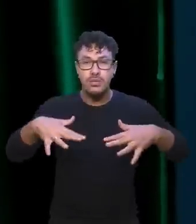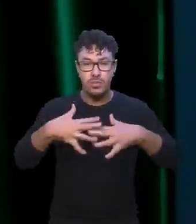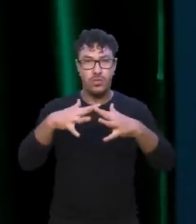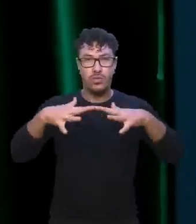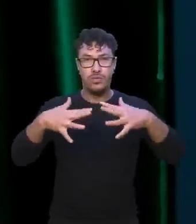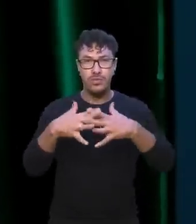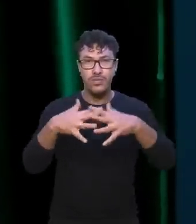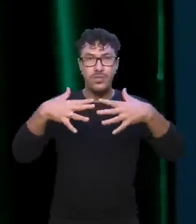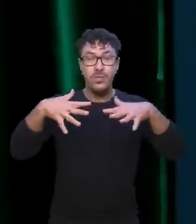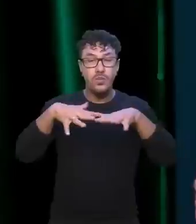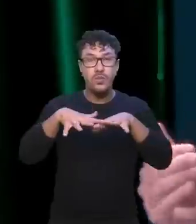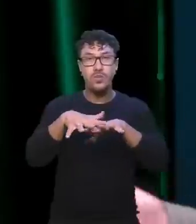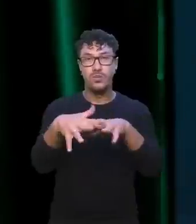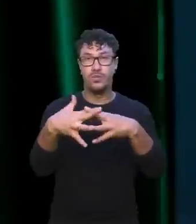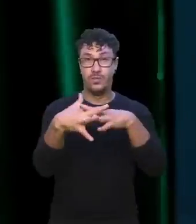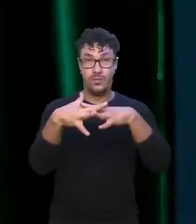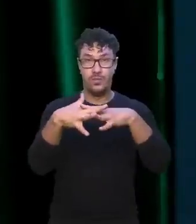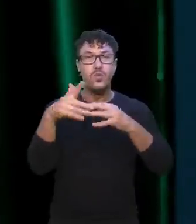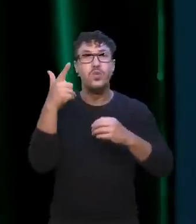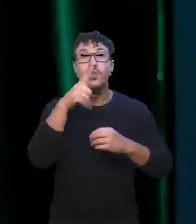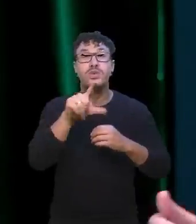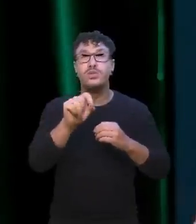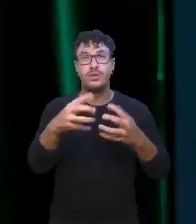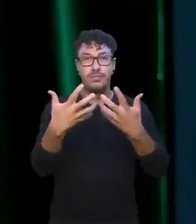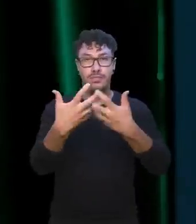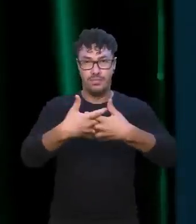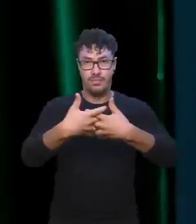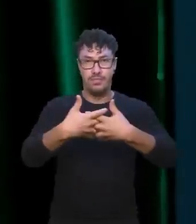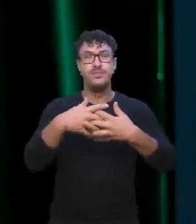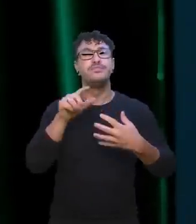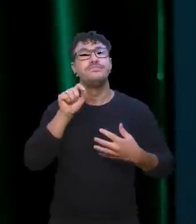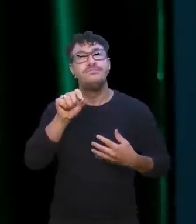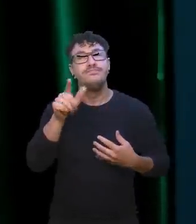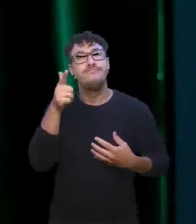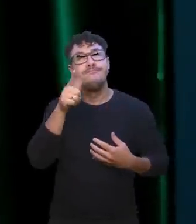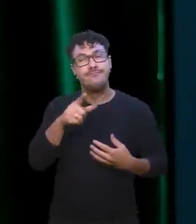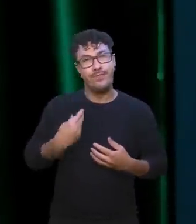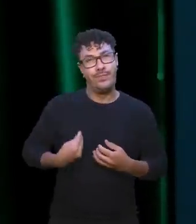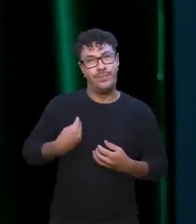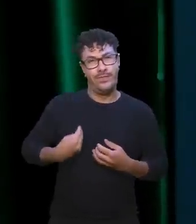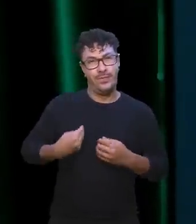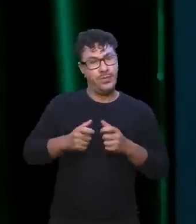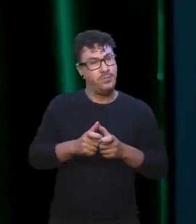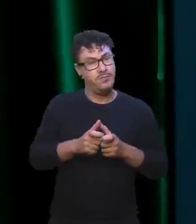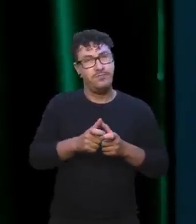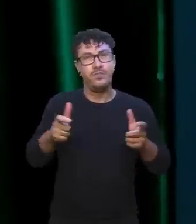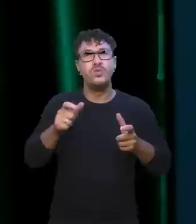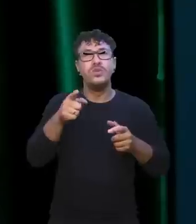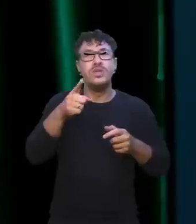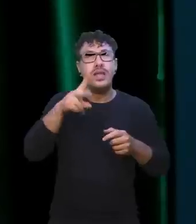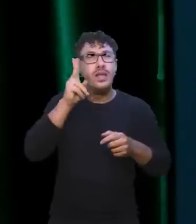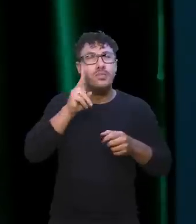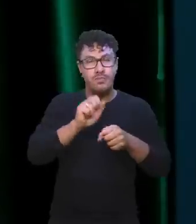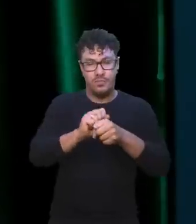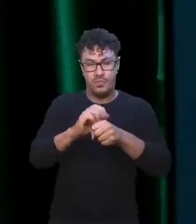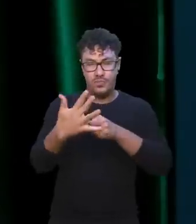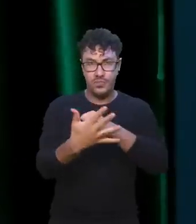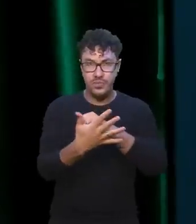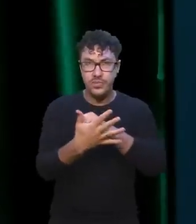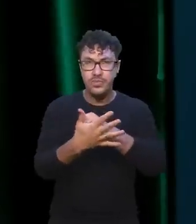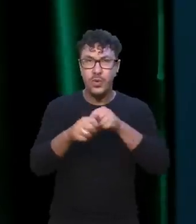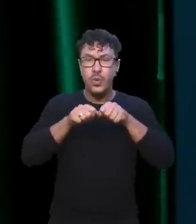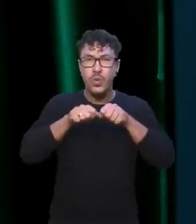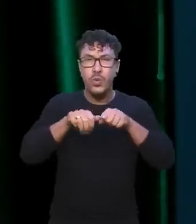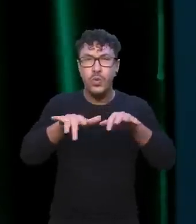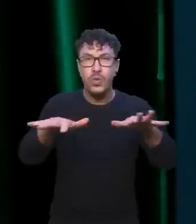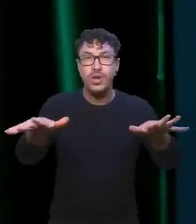se ajustando, gerando estes flagelos, que levam e ceifam vidas. A pandemia da Covid, ainda